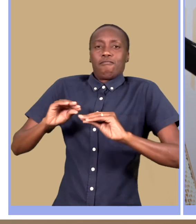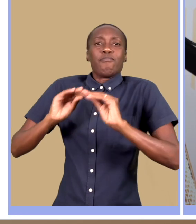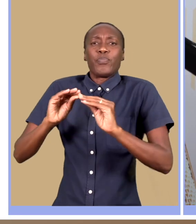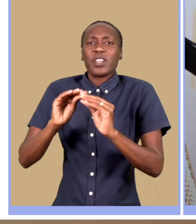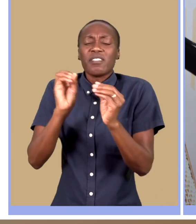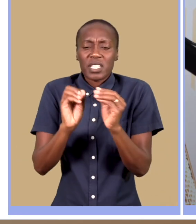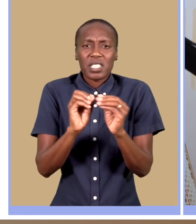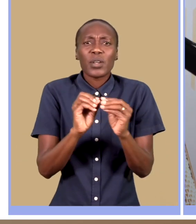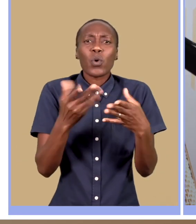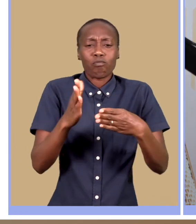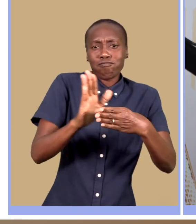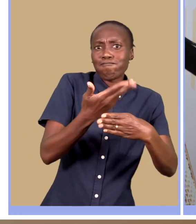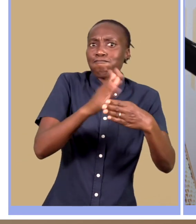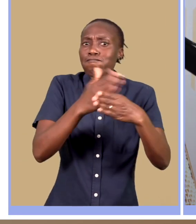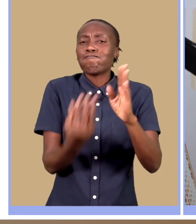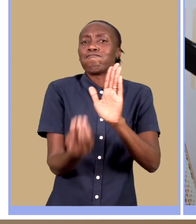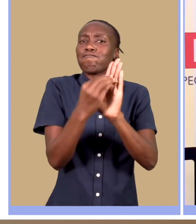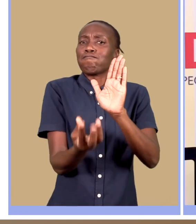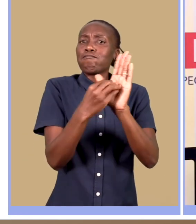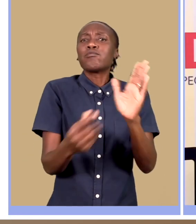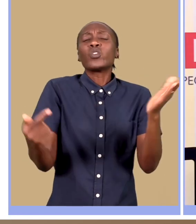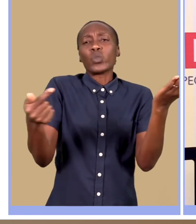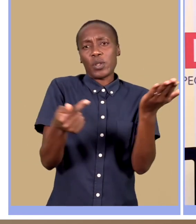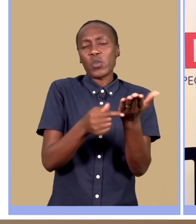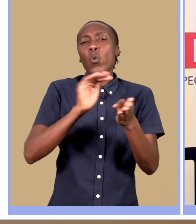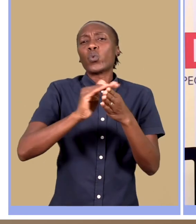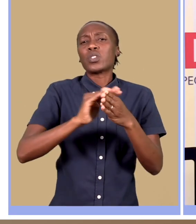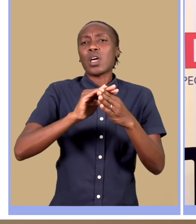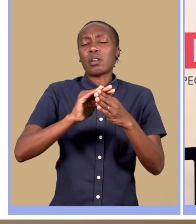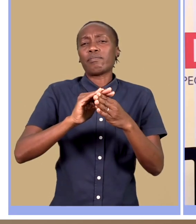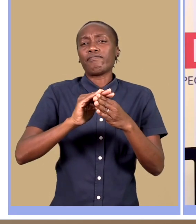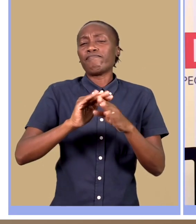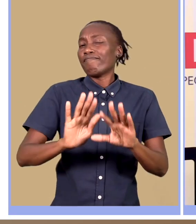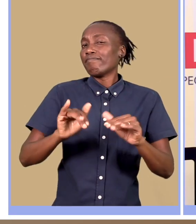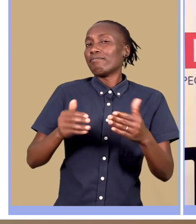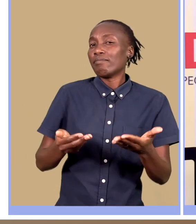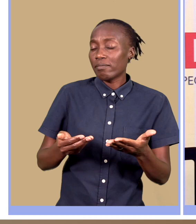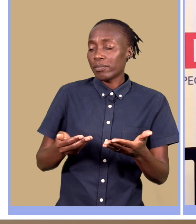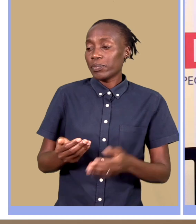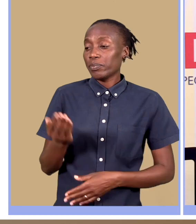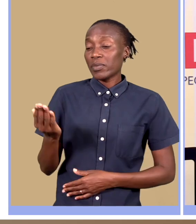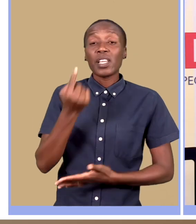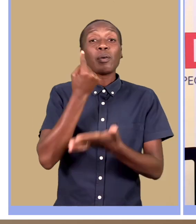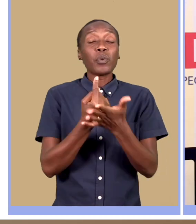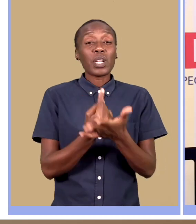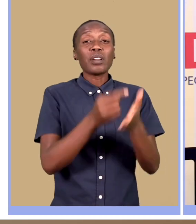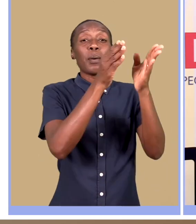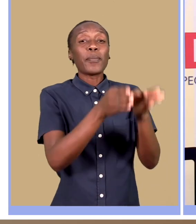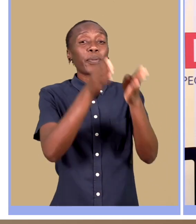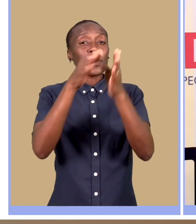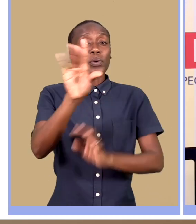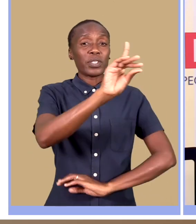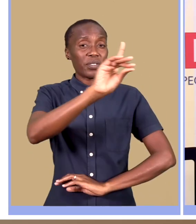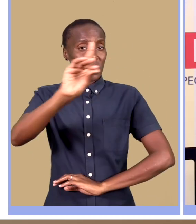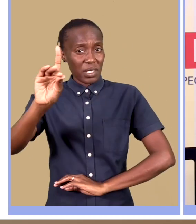e depois sistematizá-lo. Então, dessa forma, seria importante que as pessoas